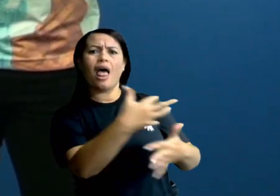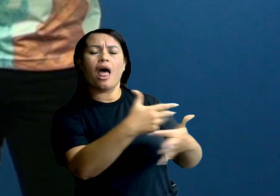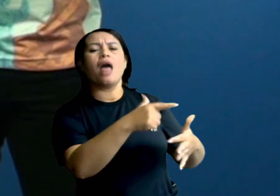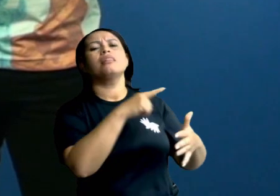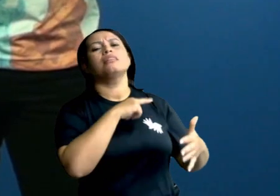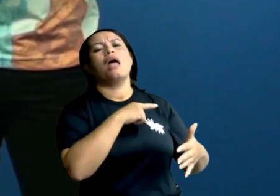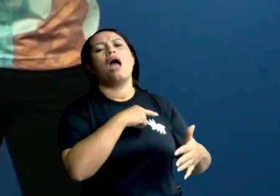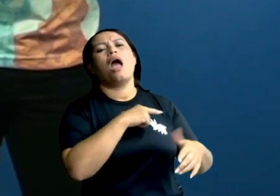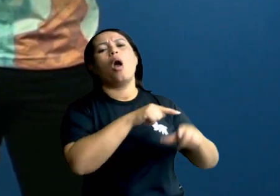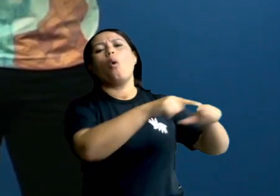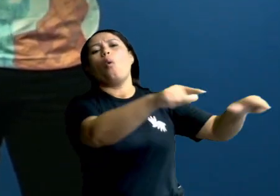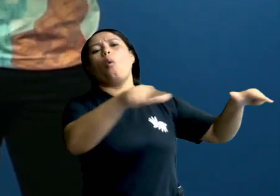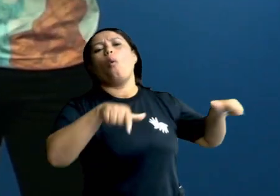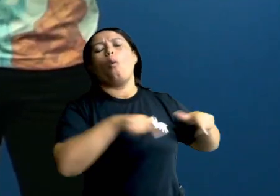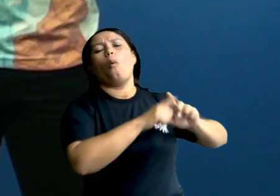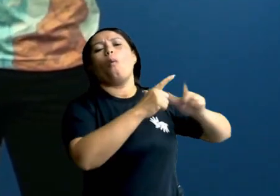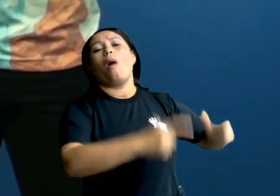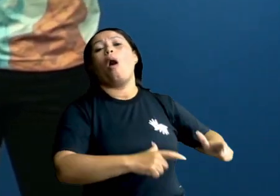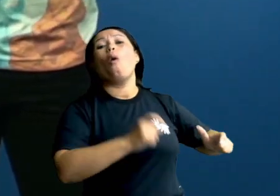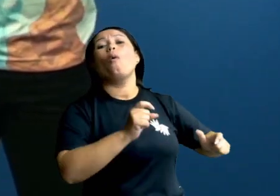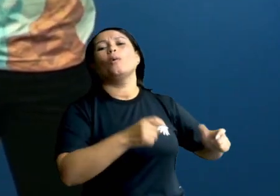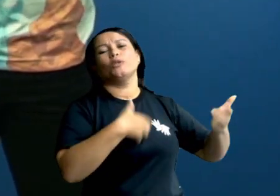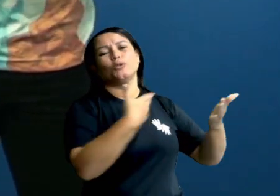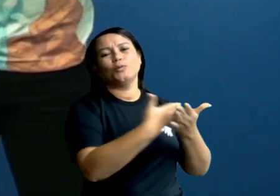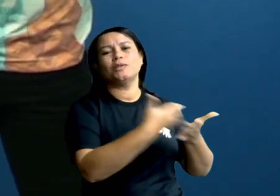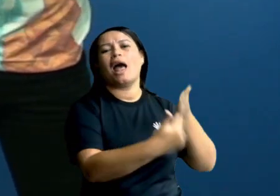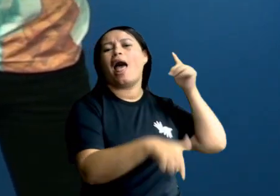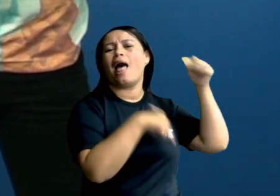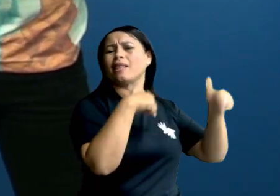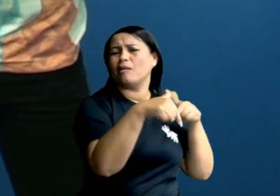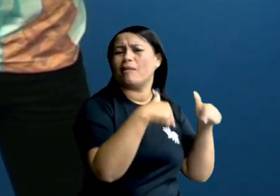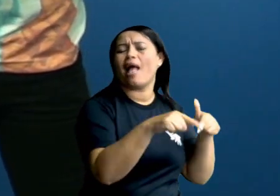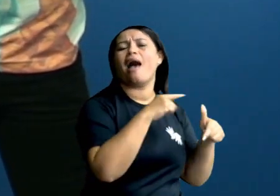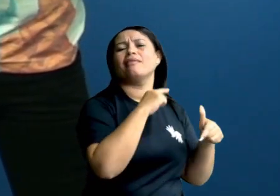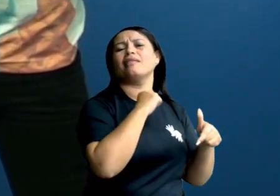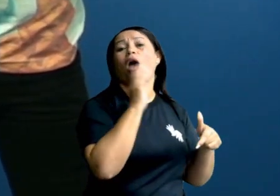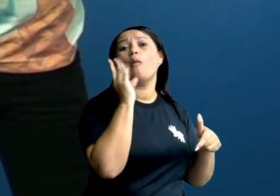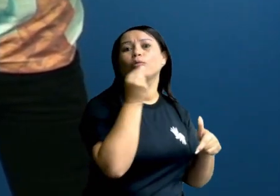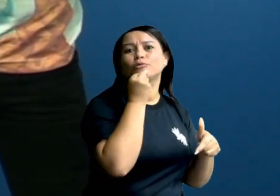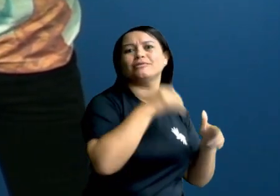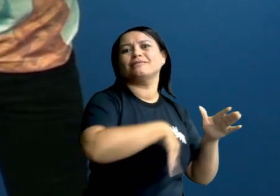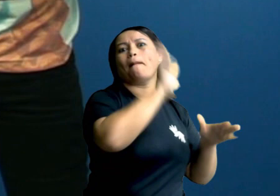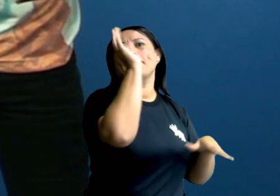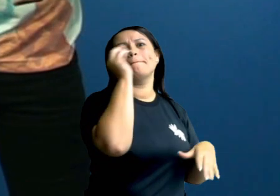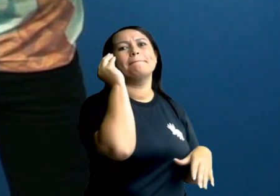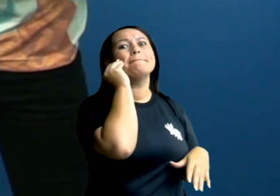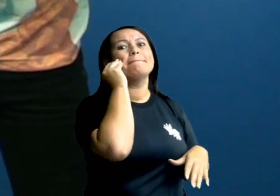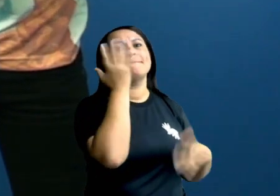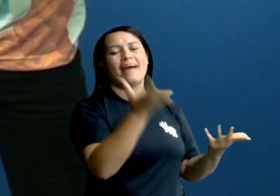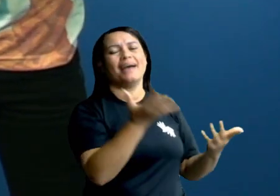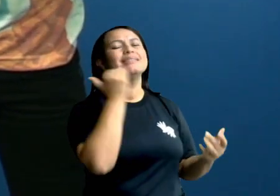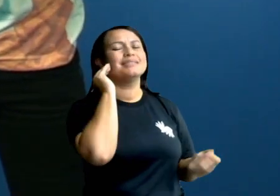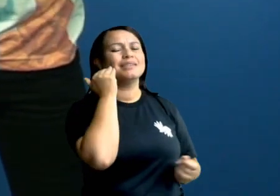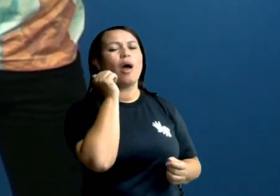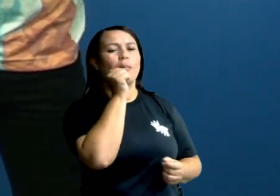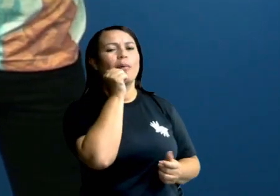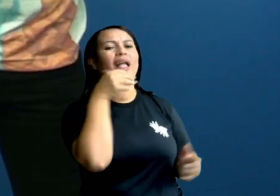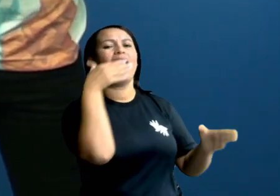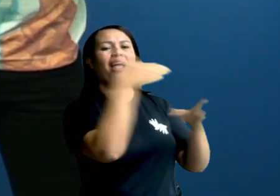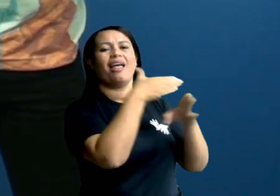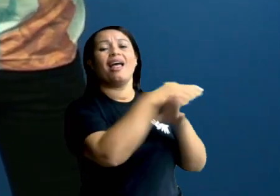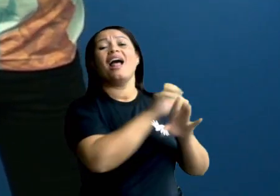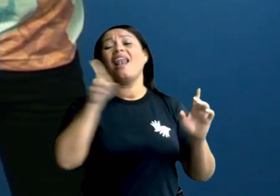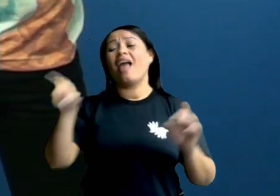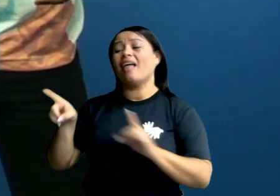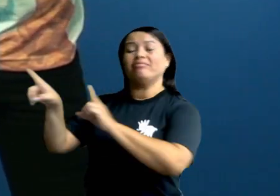estudar, para trabalhar, né? Você tem aí exatamente mais oportunidade de emprego e a mulher pode se encaixar mais facilmente. Já na área